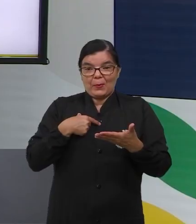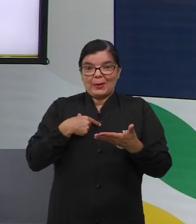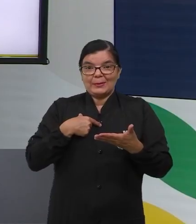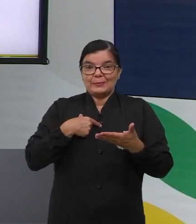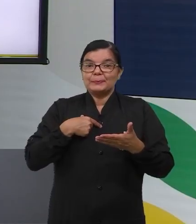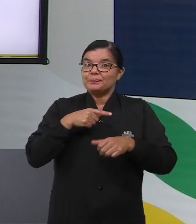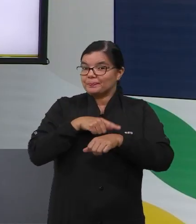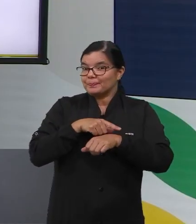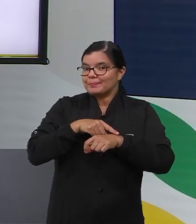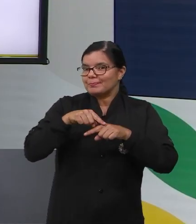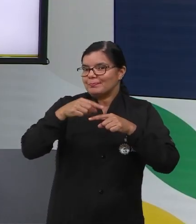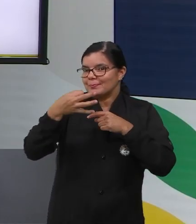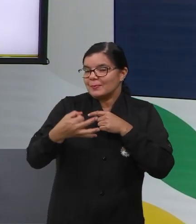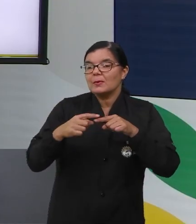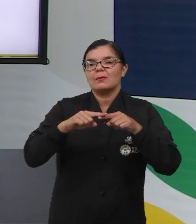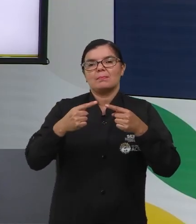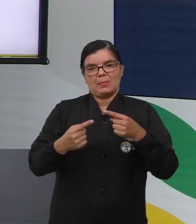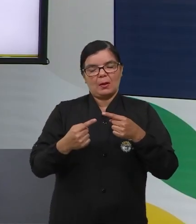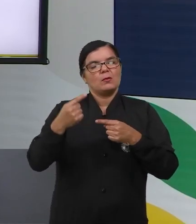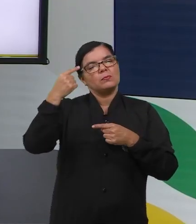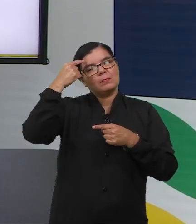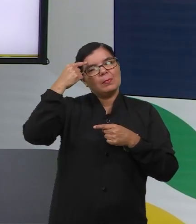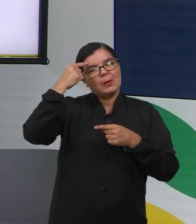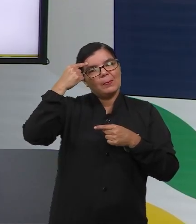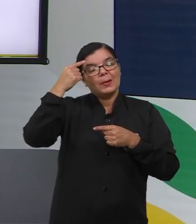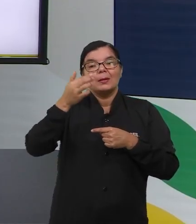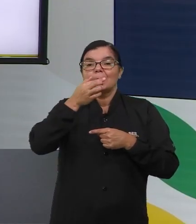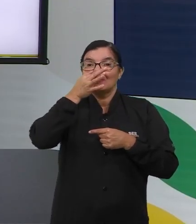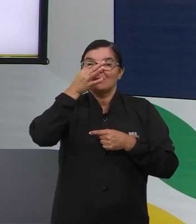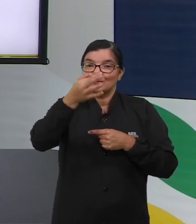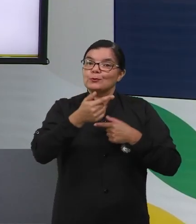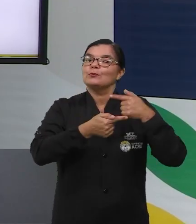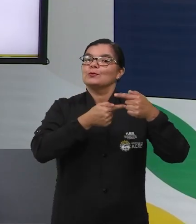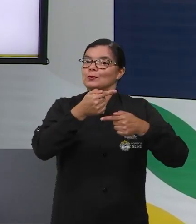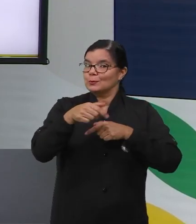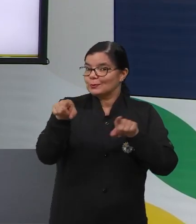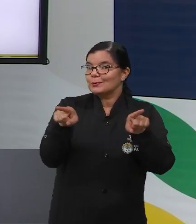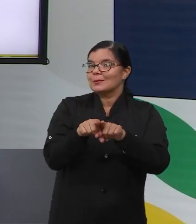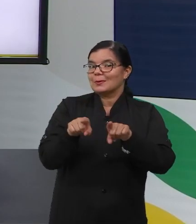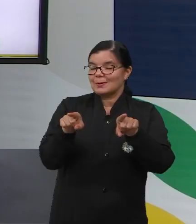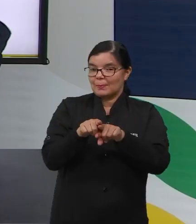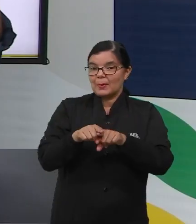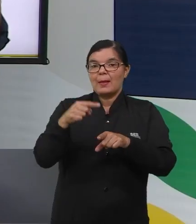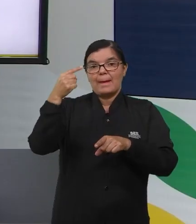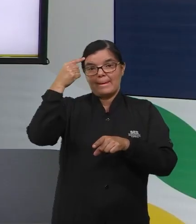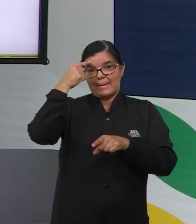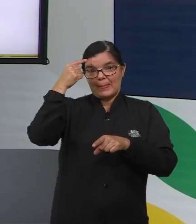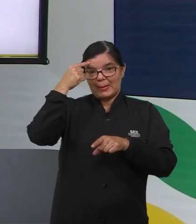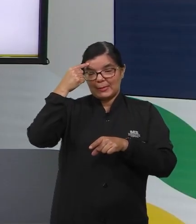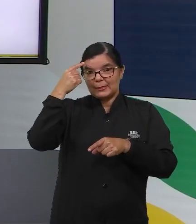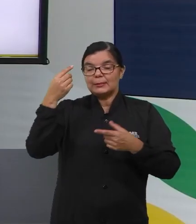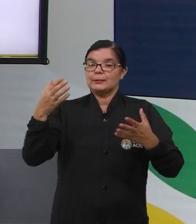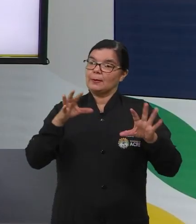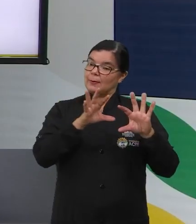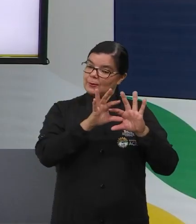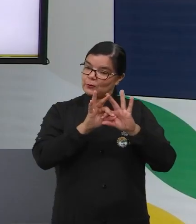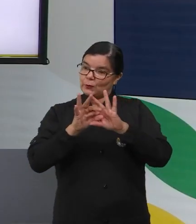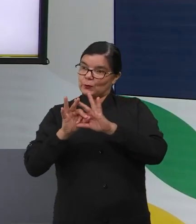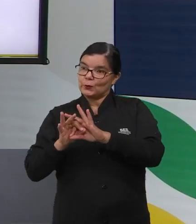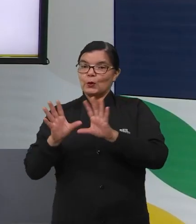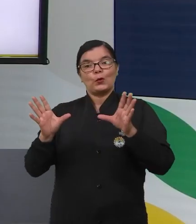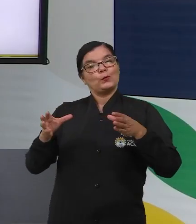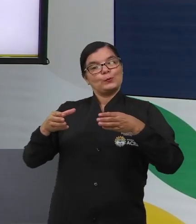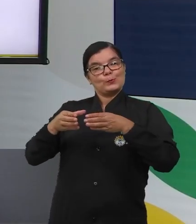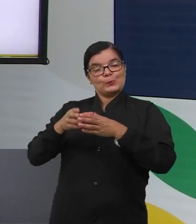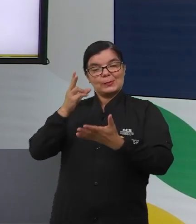aplicado no momento, mas a gente pensa nas gerações futuras também. Então, é pensar nesse contexto